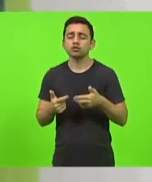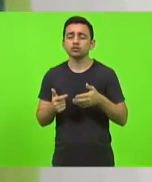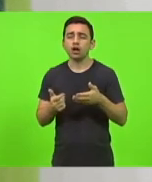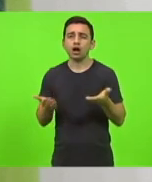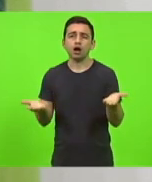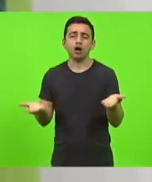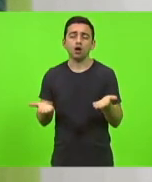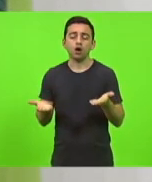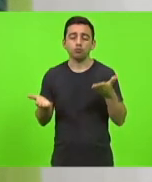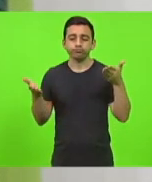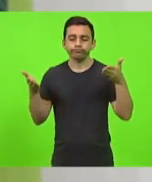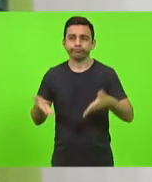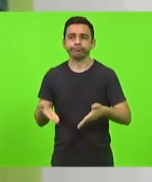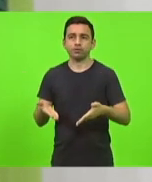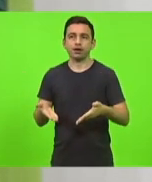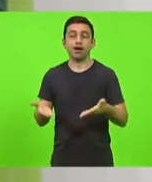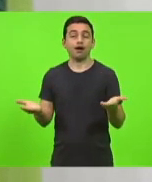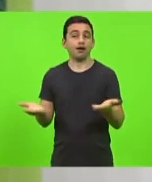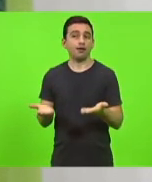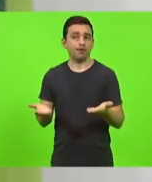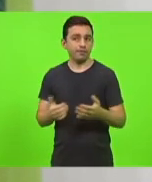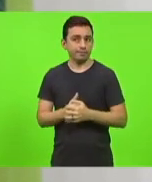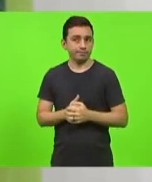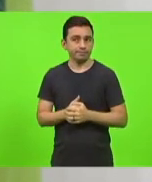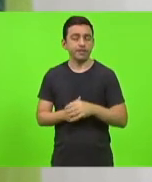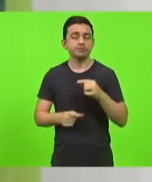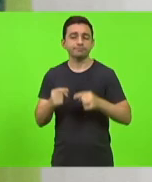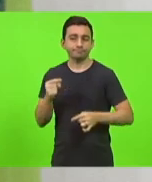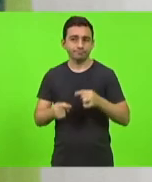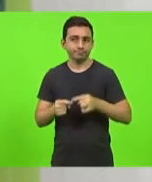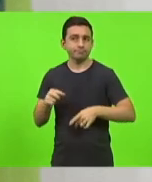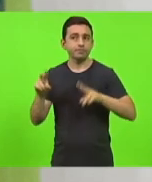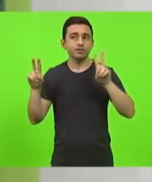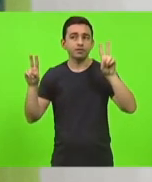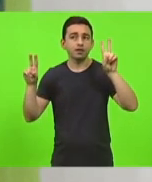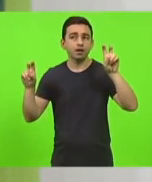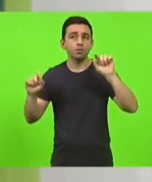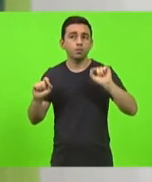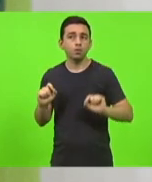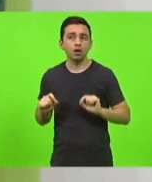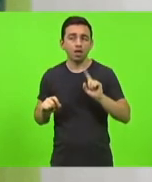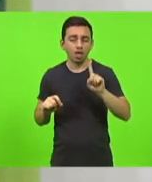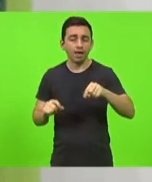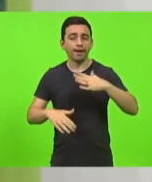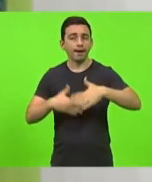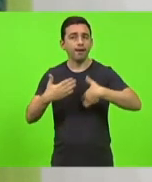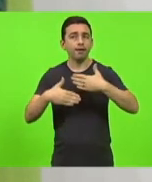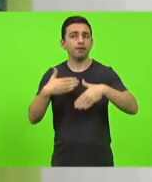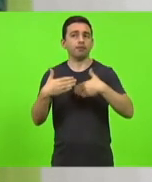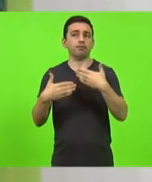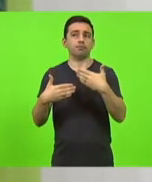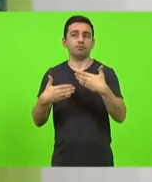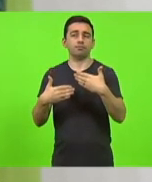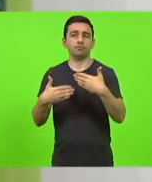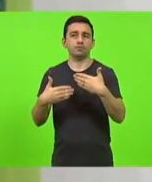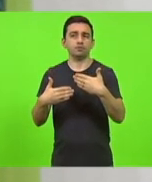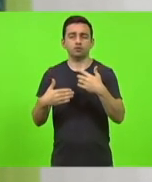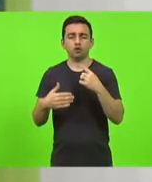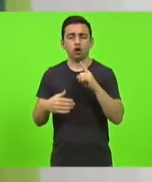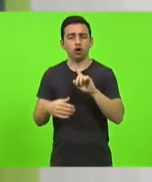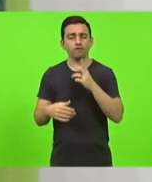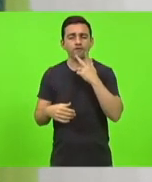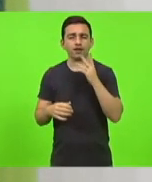primeiro lugar, eu quero dizer que o que está em debate nesse momento é o debate da carreira. Nós não estamos tratando aqui